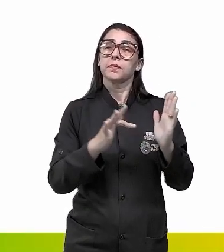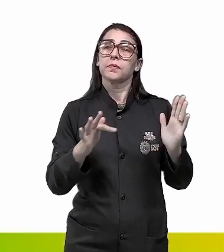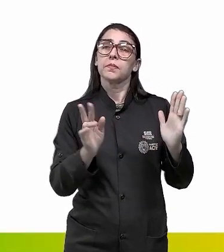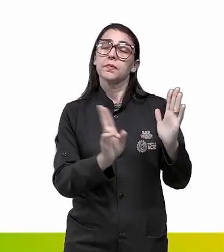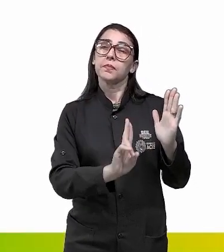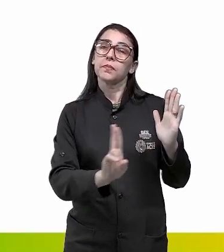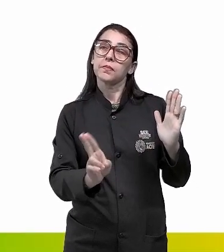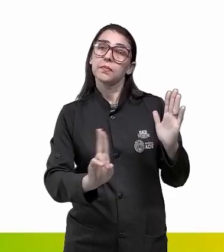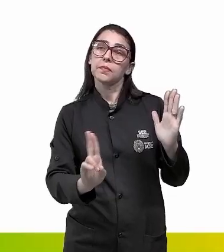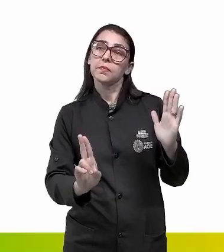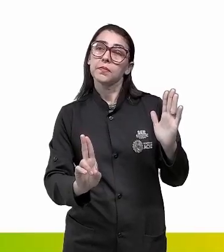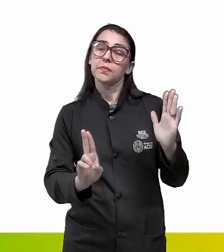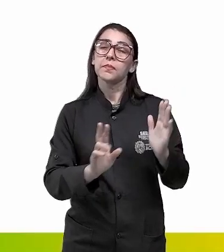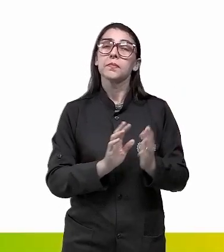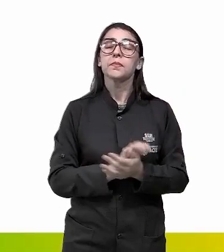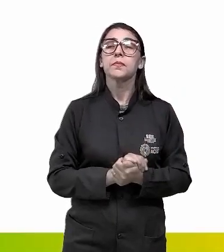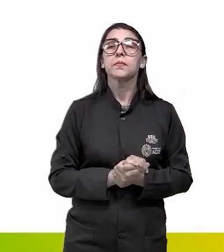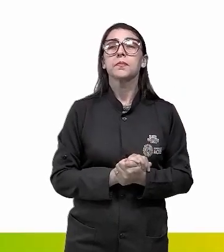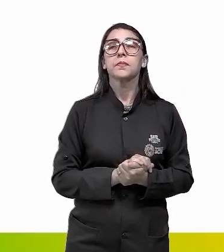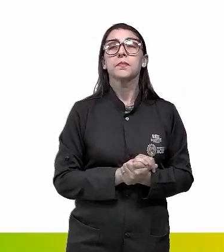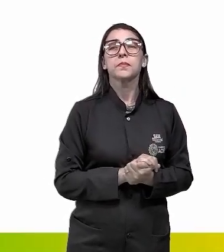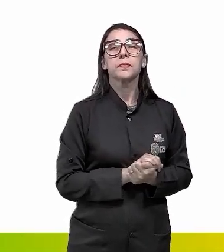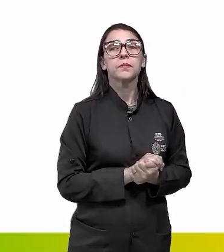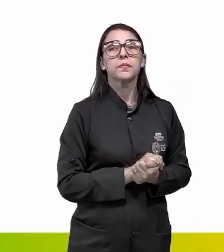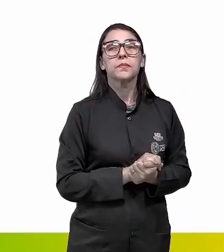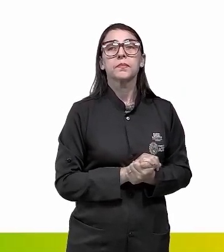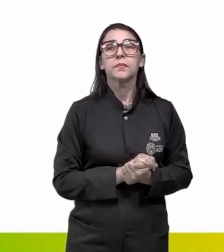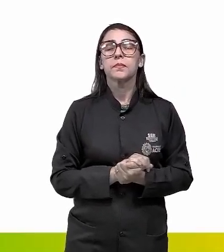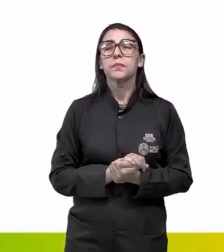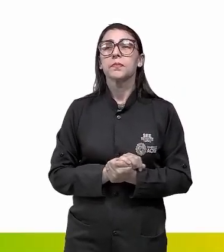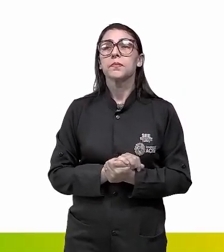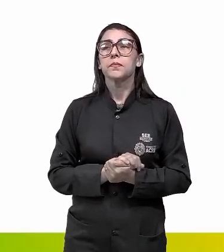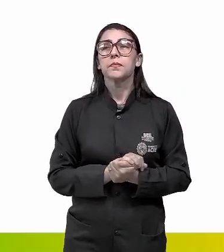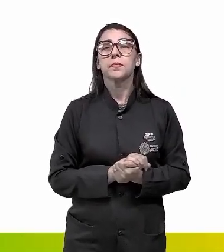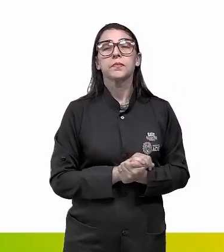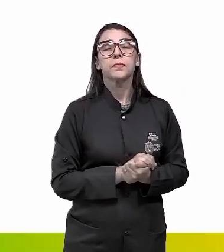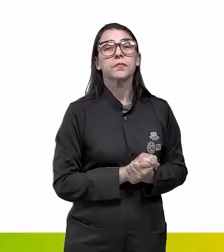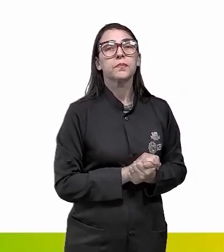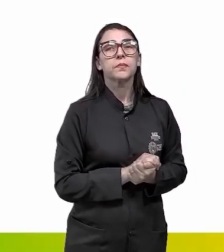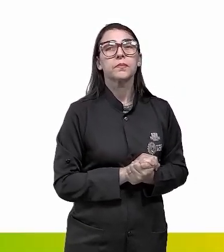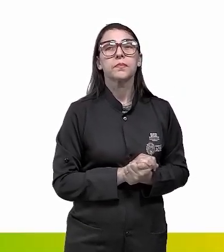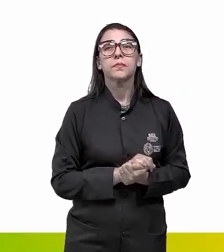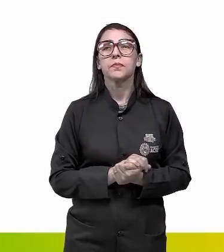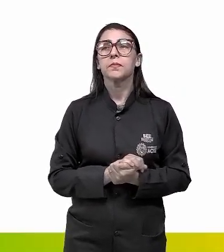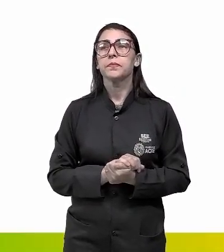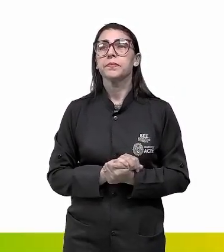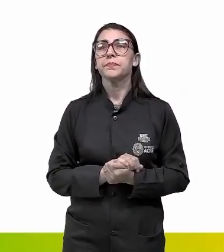nome para ela agora, e essa daqui também. Vamos ver.